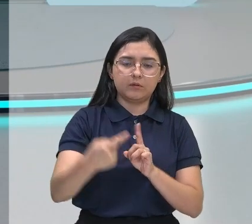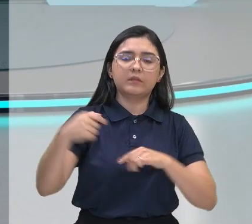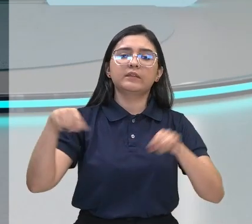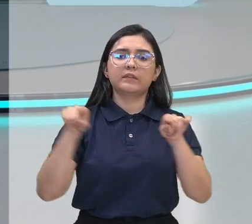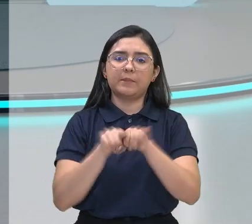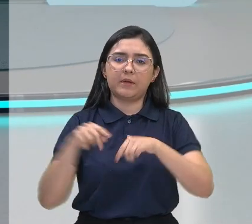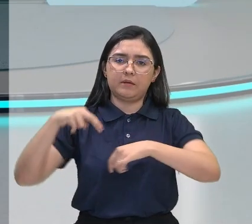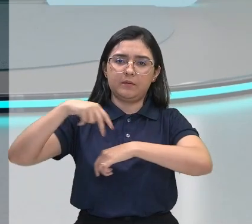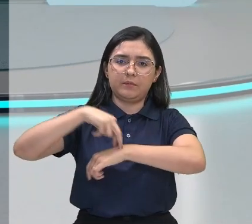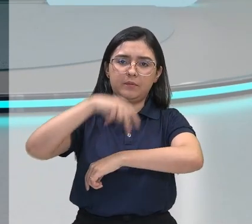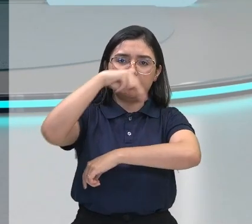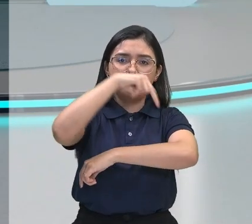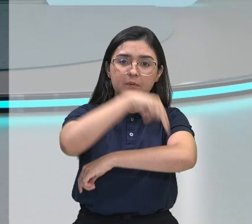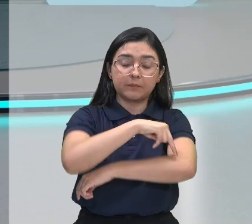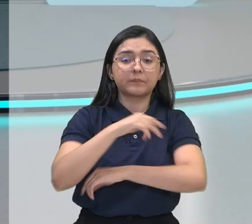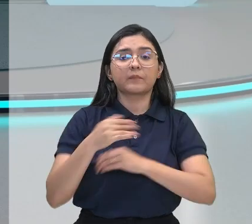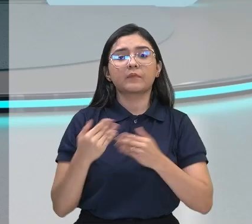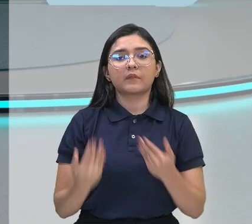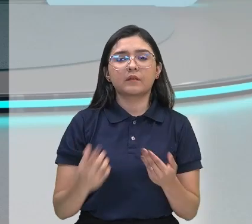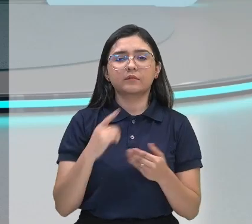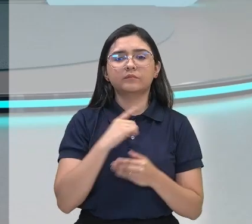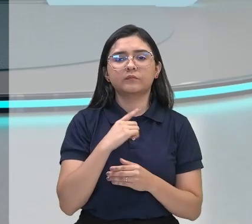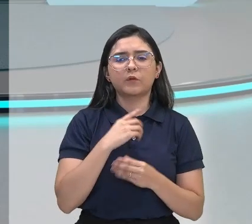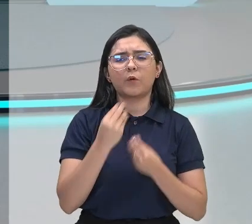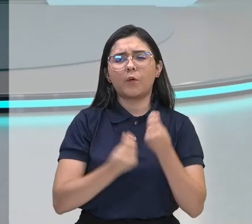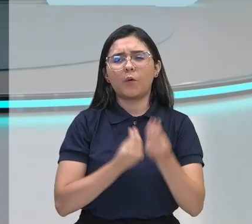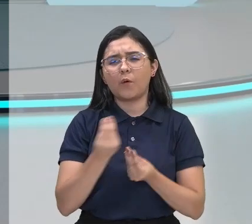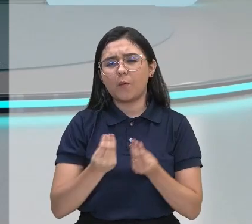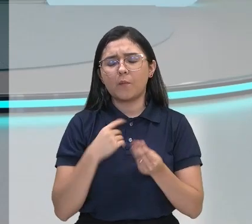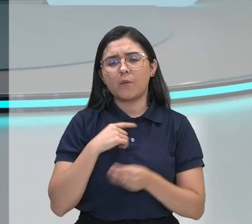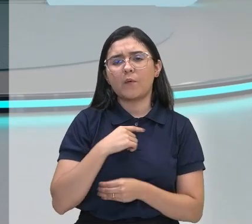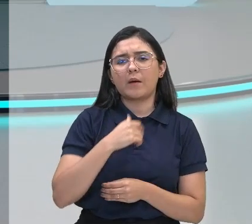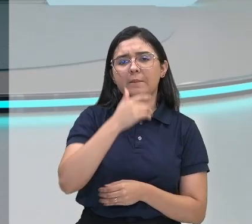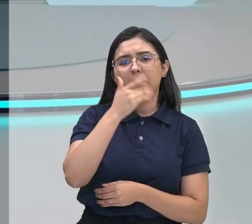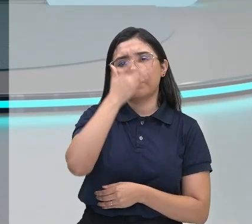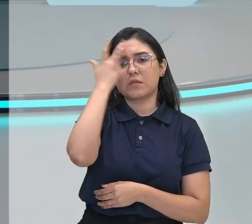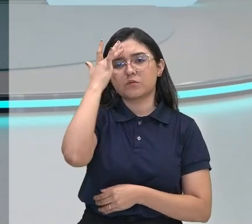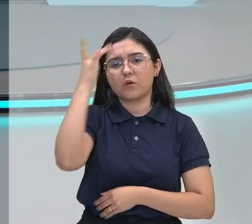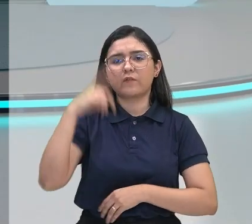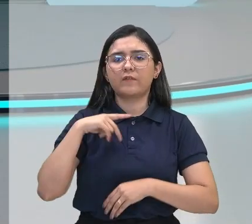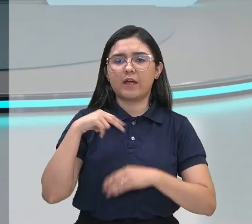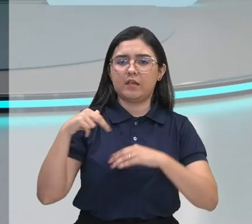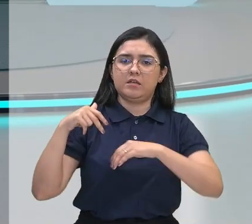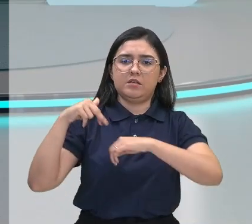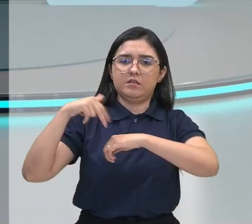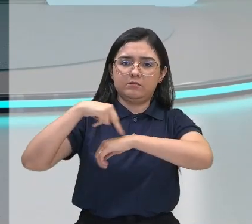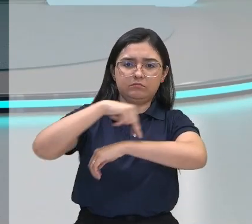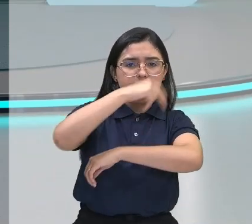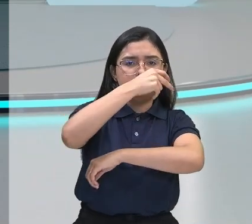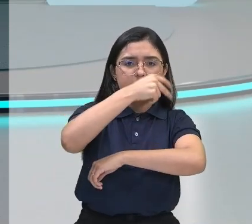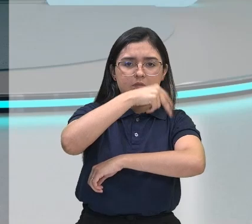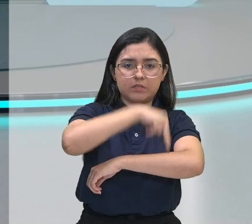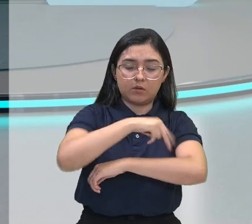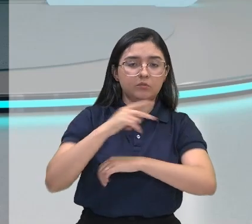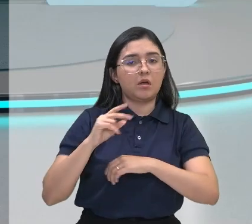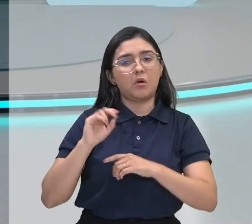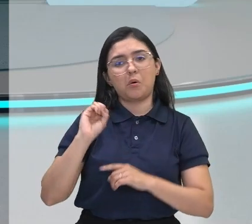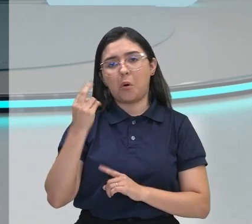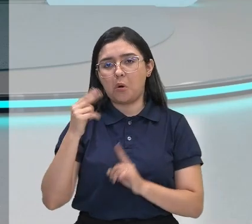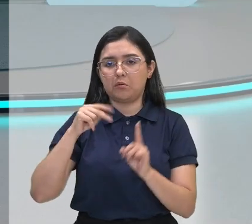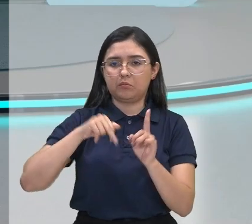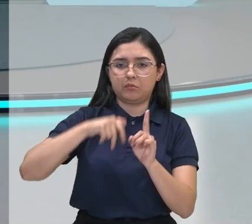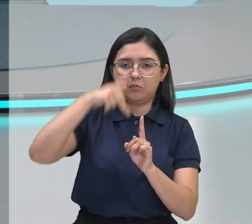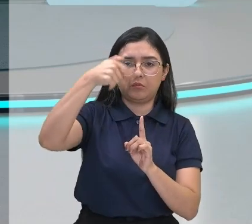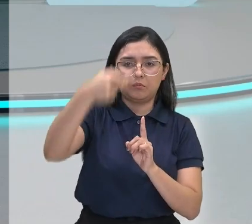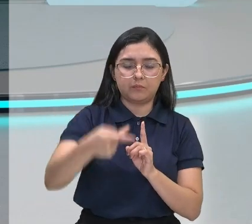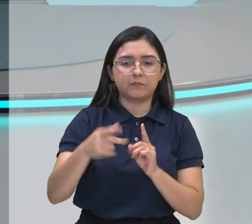baseado em como o atleta vai saltar, tudo bem? A gente vai entender um pouco melhor como funcionam esses